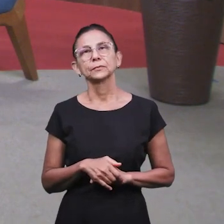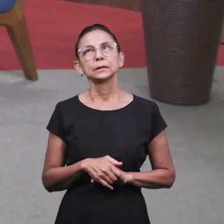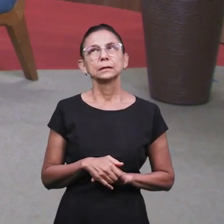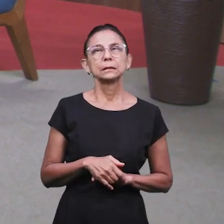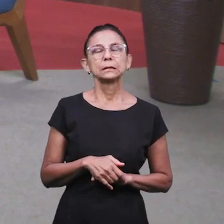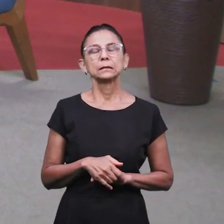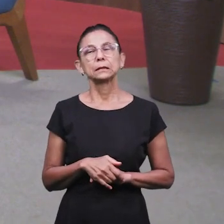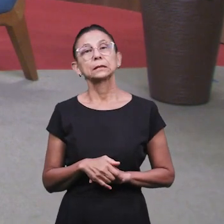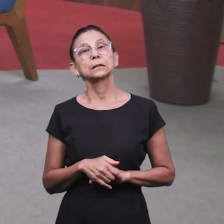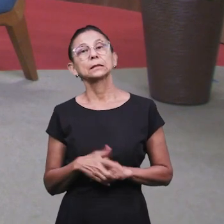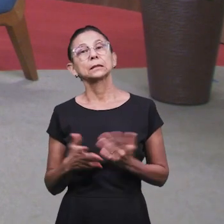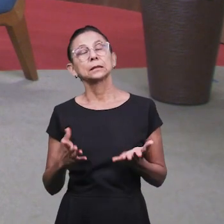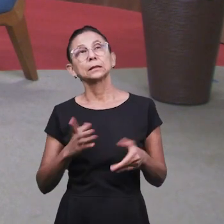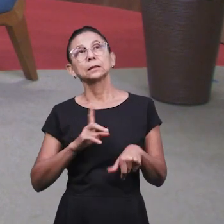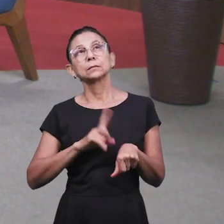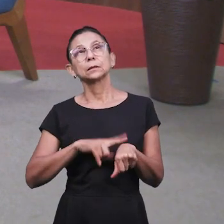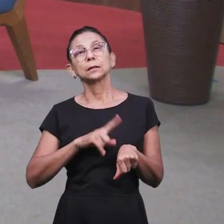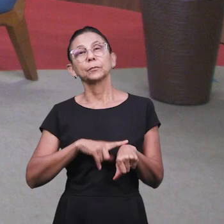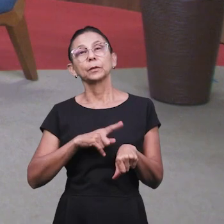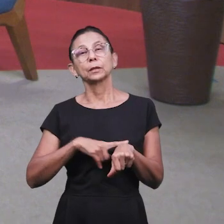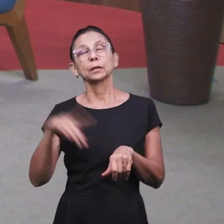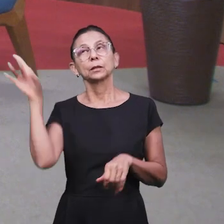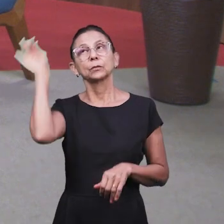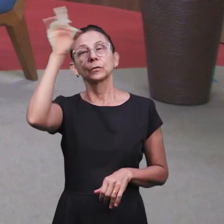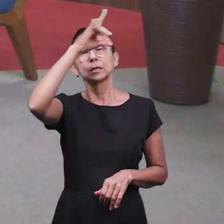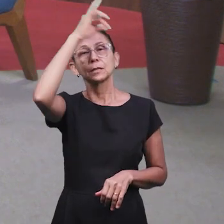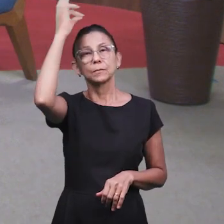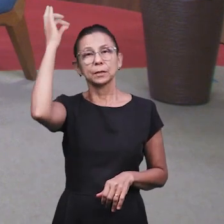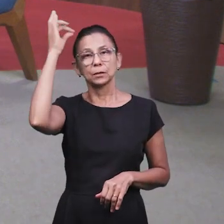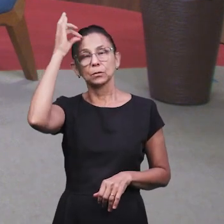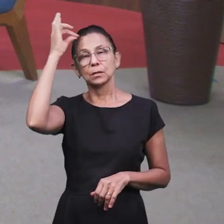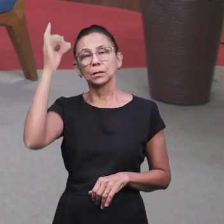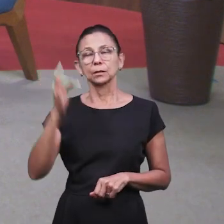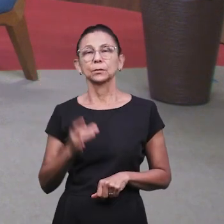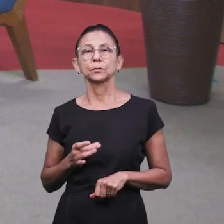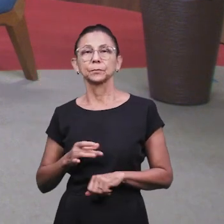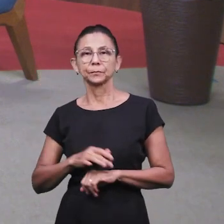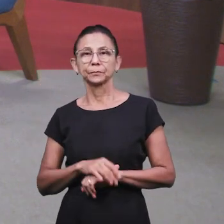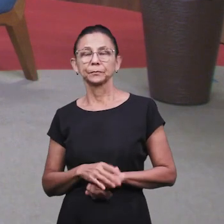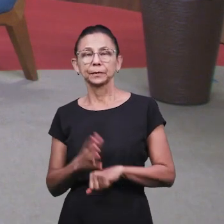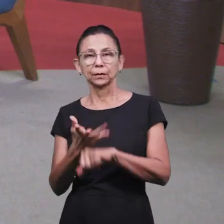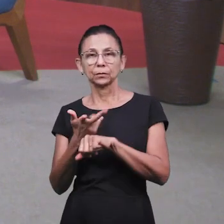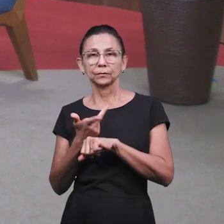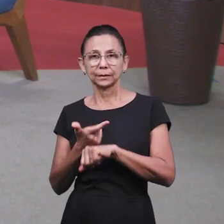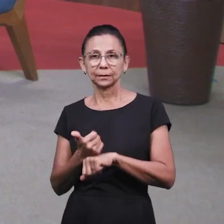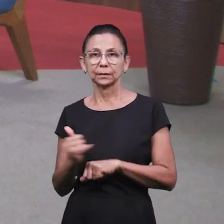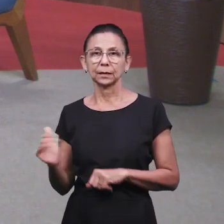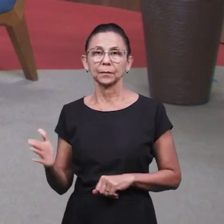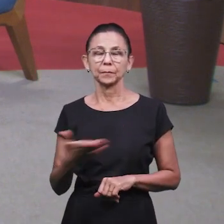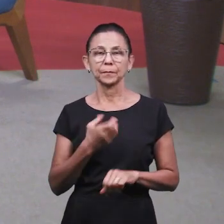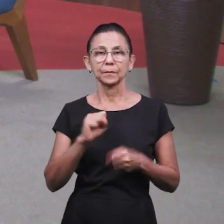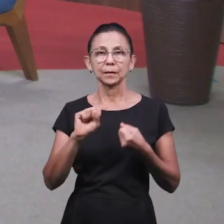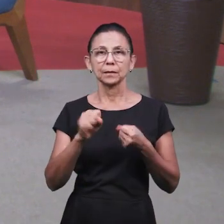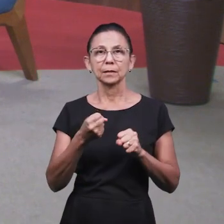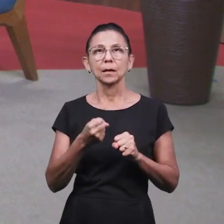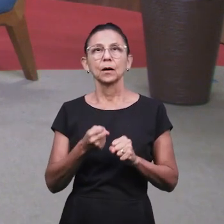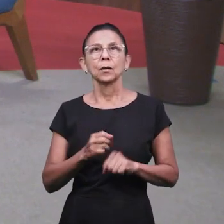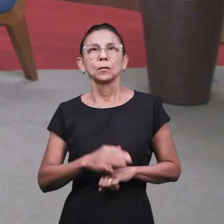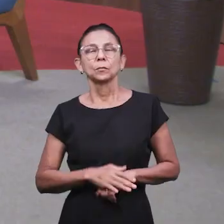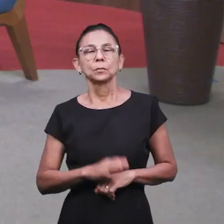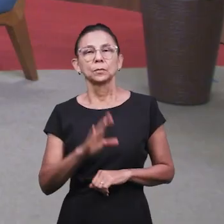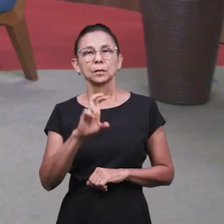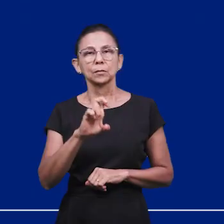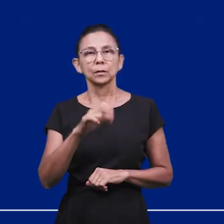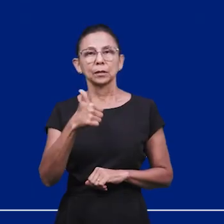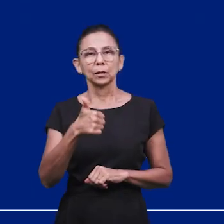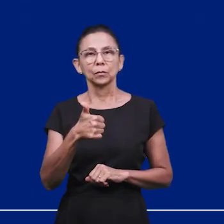oportunidade, do tempo em que o Espírito Santo de Deus é propício à vida do homem. Salmos 51, verso 11